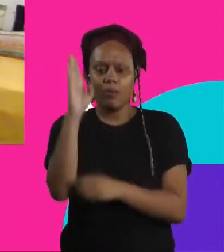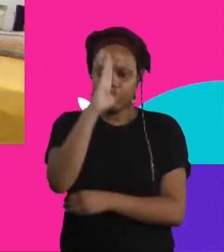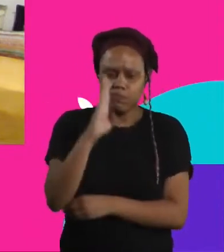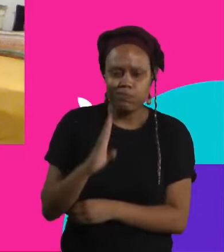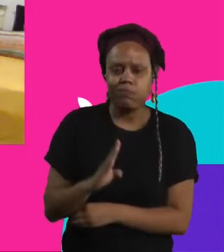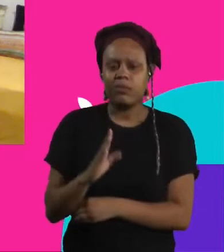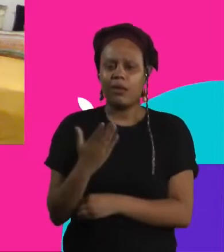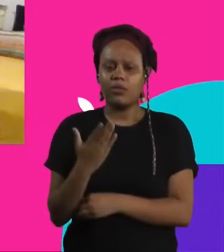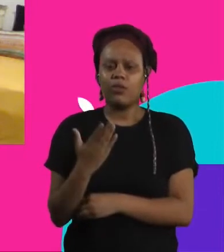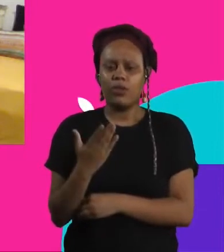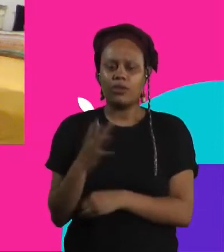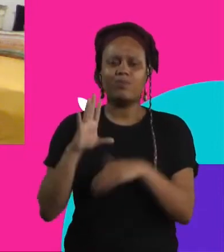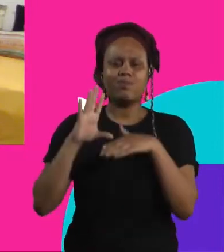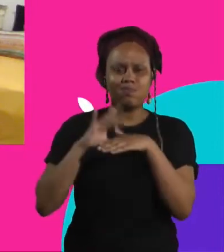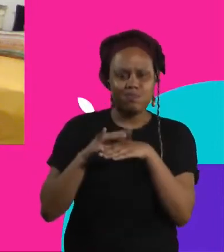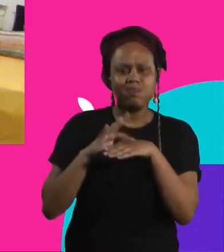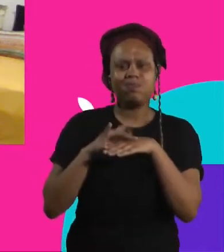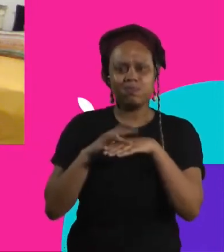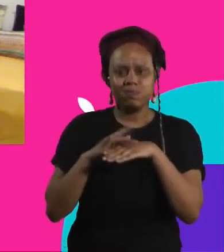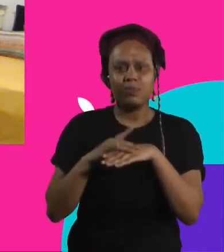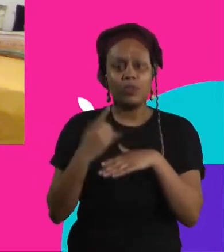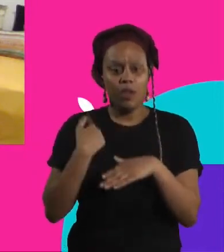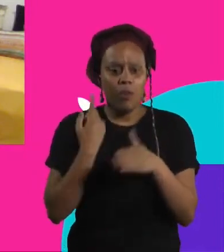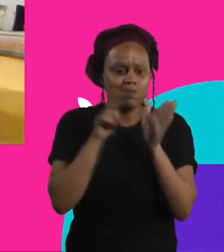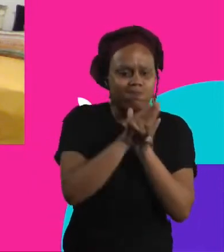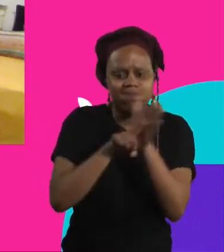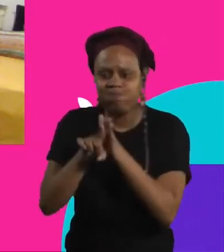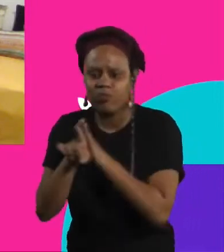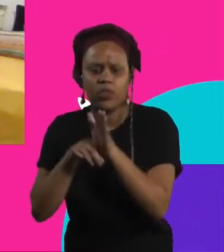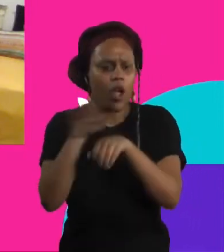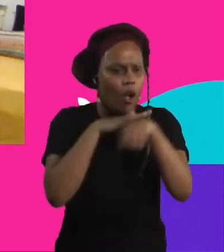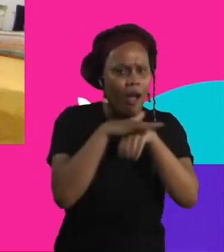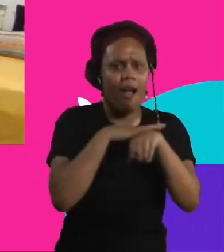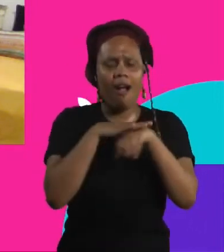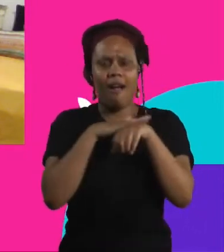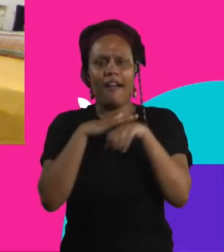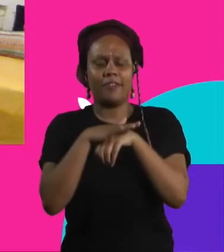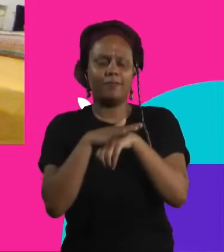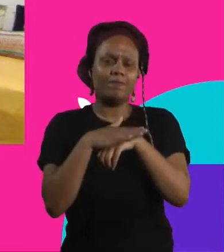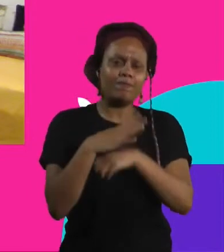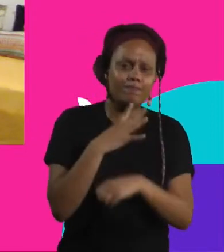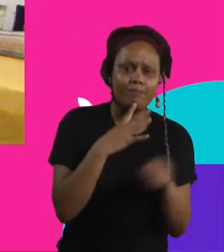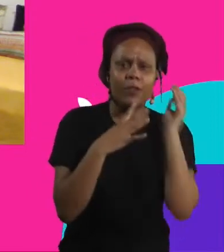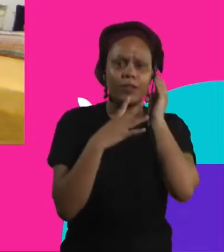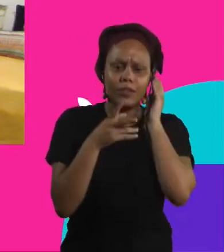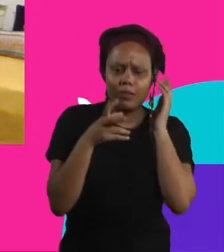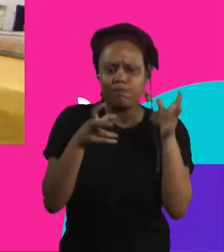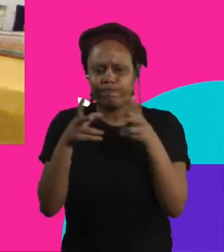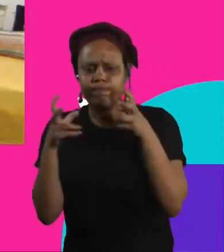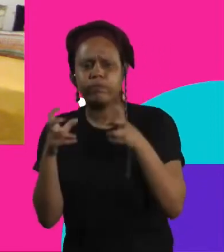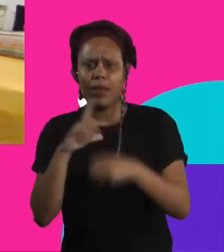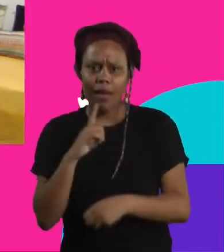falava sobre isso. Quanto mais eu fui conhecendo essas pessoas e essa questão, eu percebi que o preconceito etário é